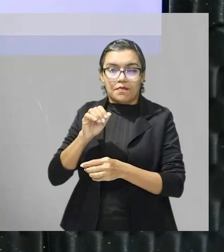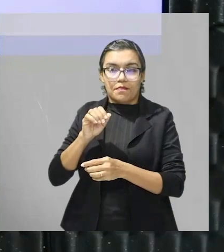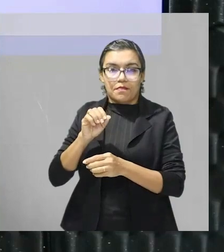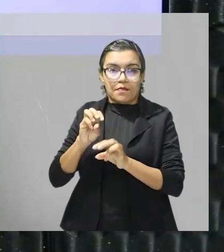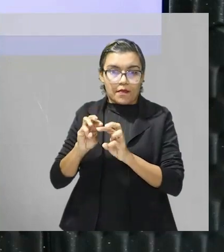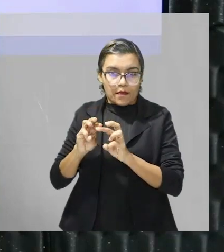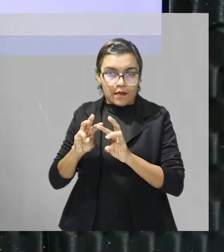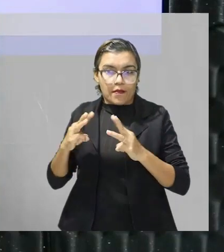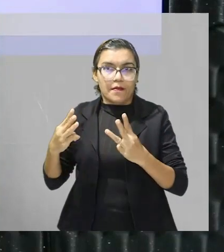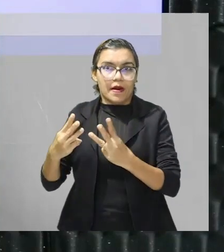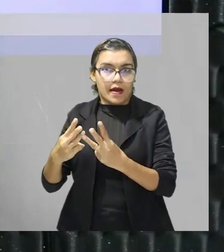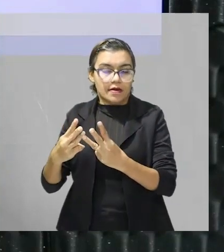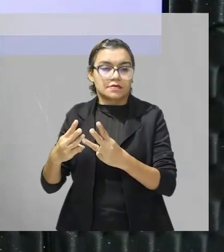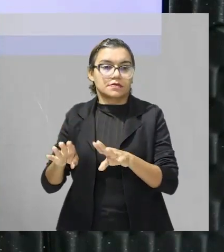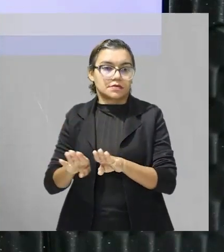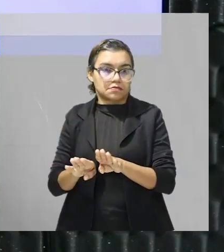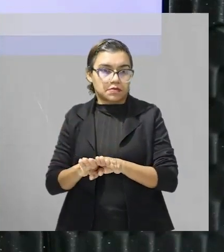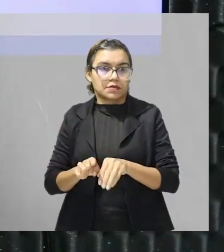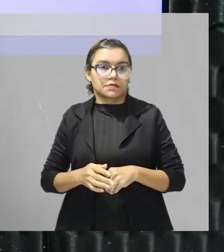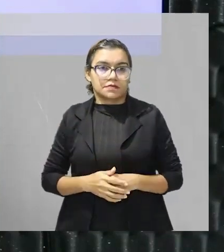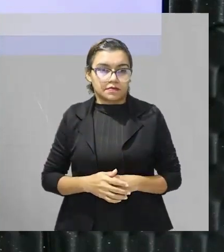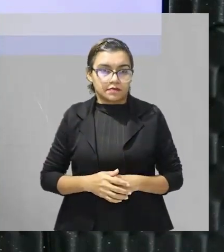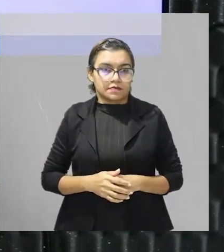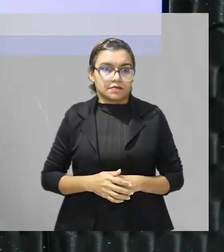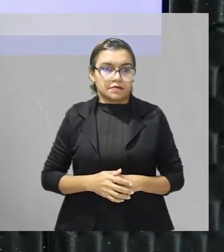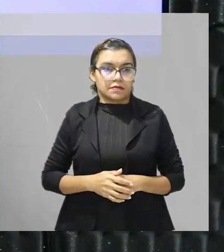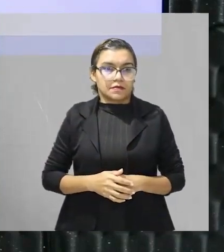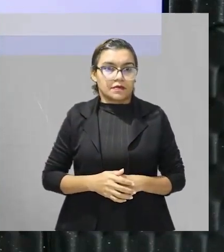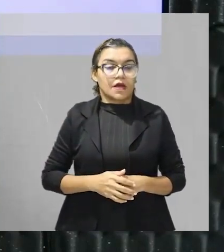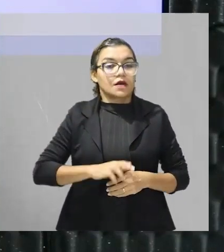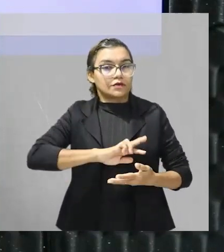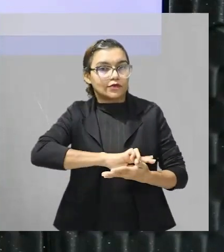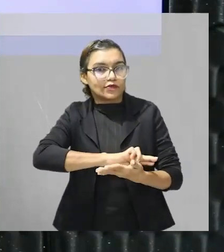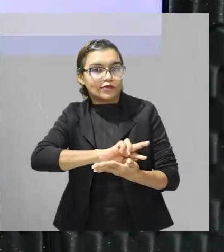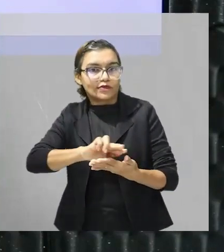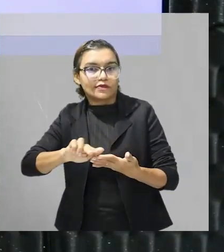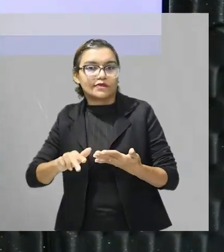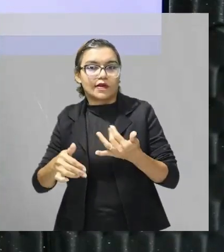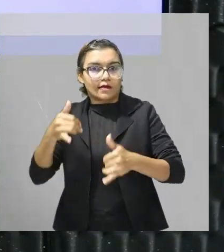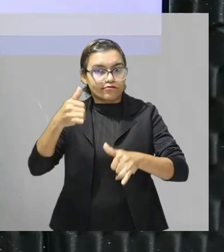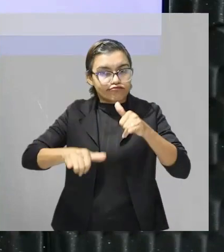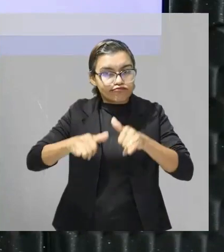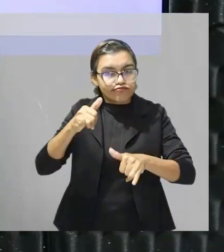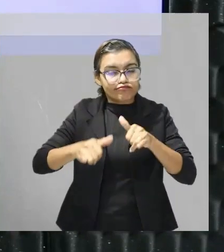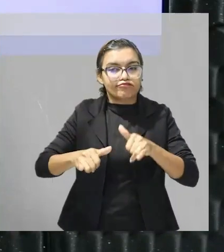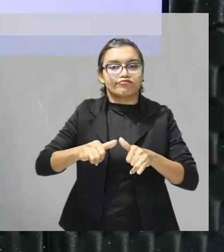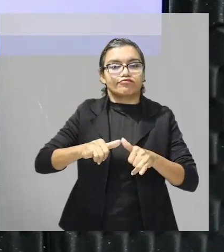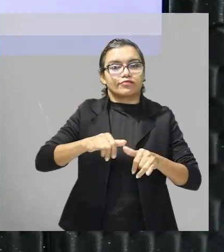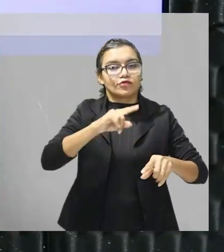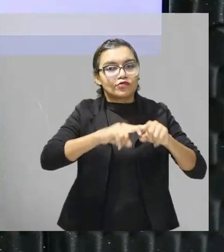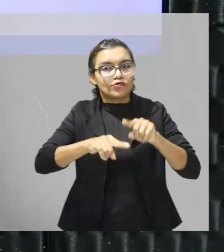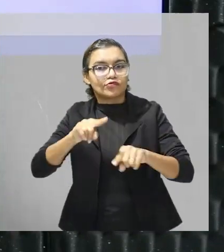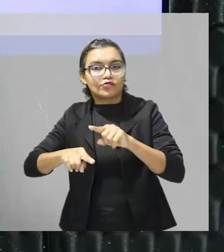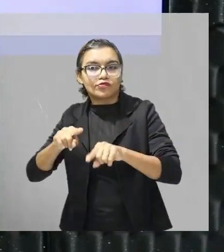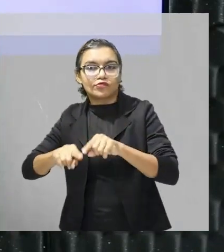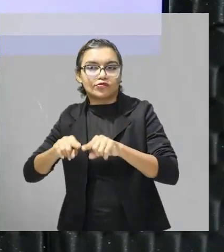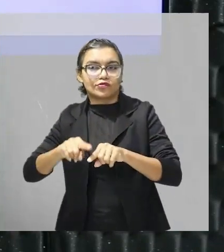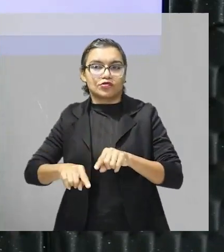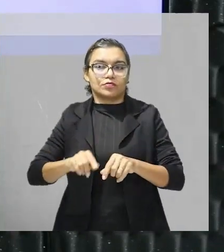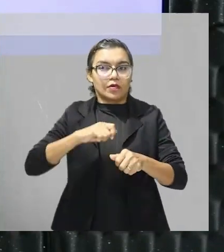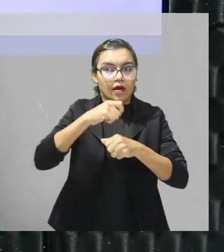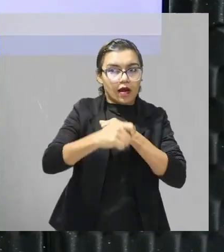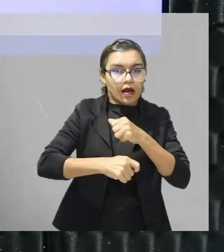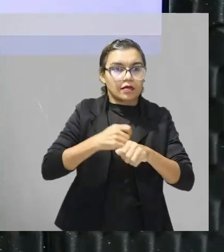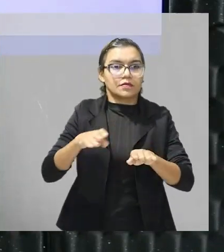diferentes elementos químicos tem diferentes tipos de átomos em particular seus átomos têm diferentes massas